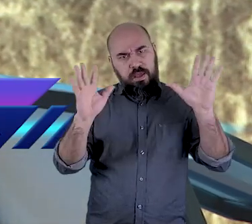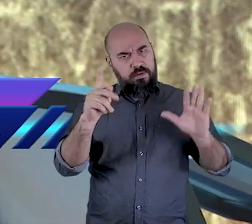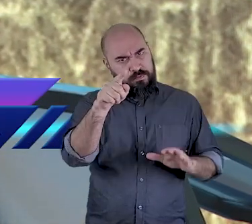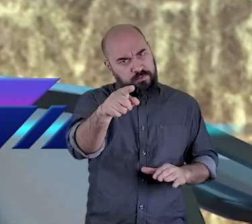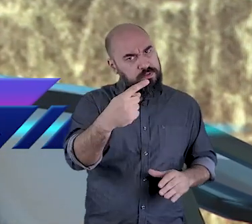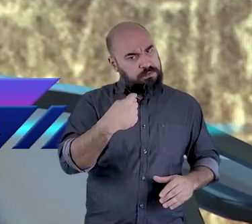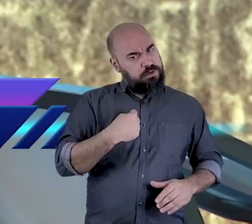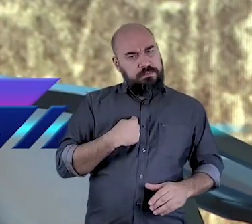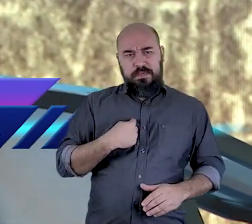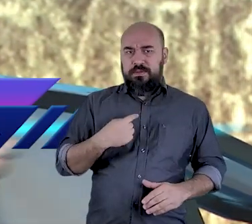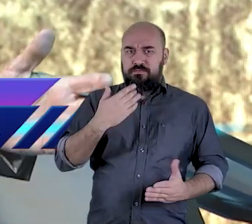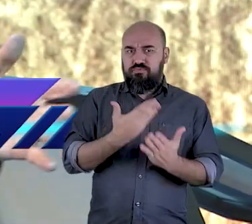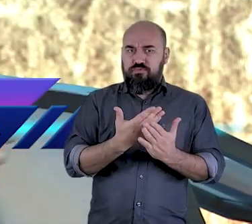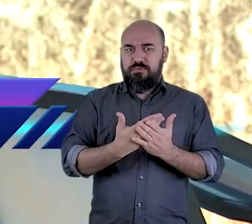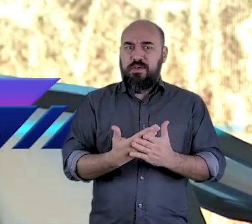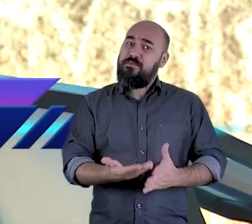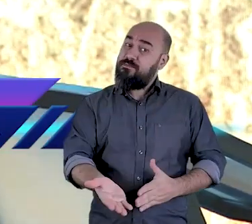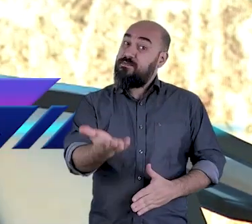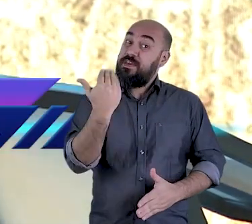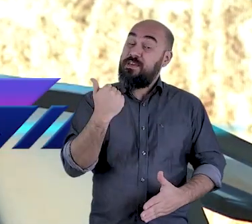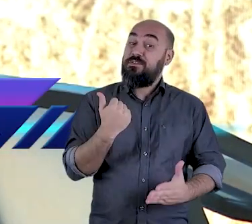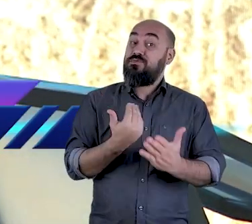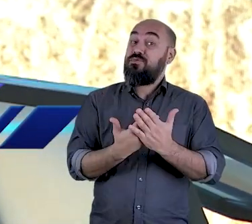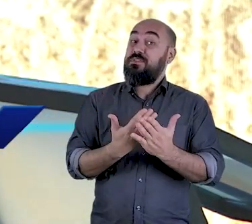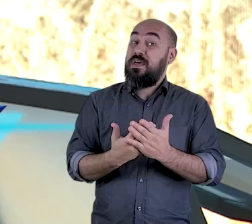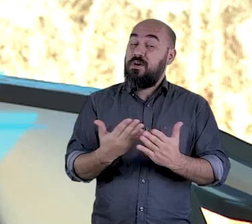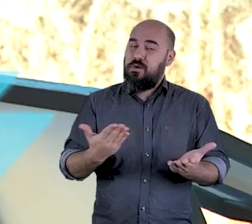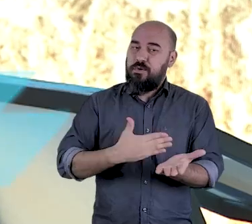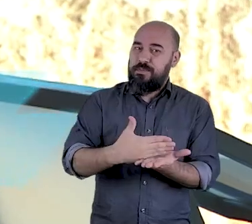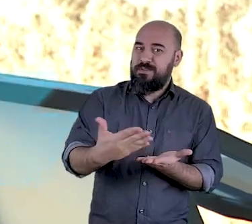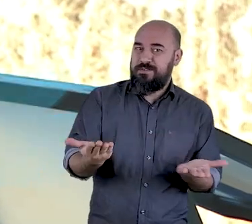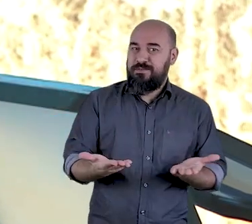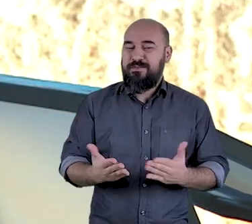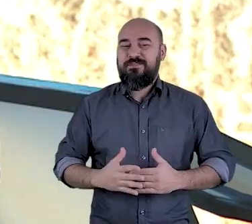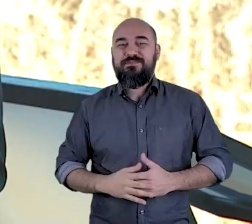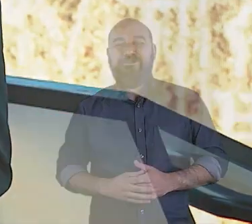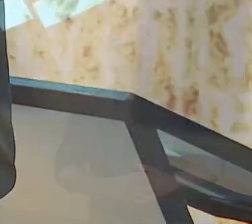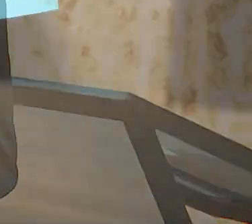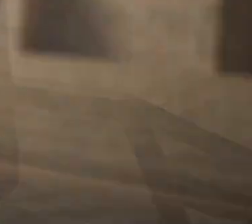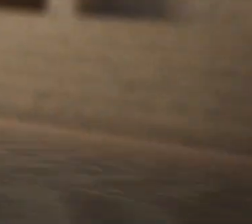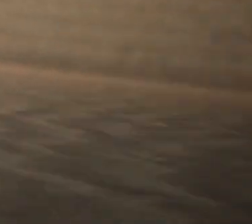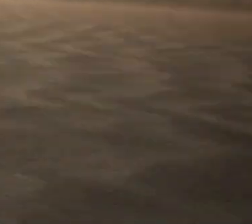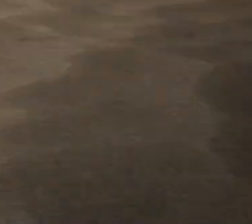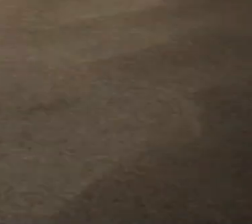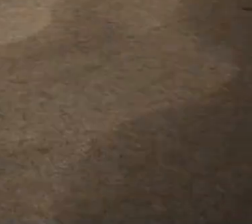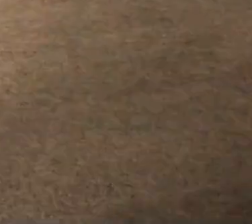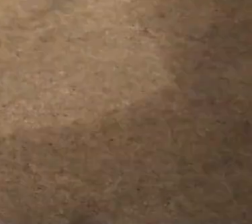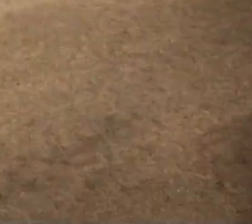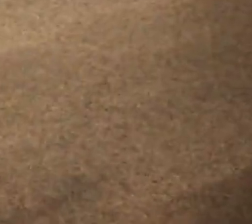e claro para você por isso fica comigo porque o programa Arena do Futuro está só começando